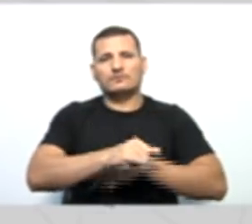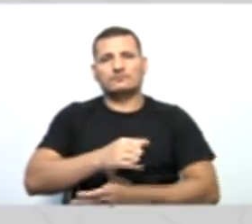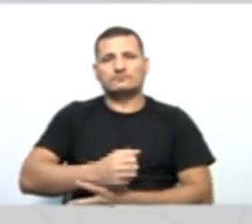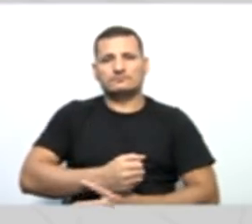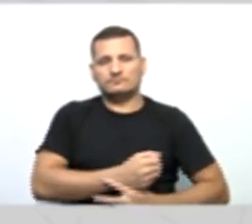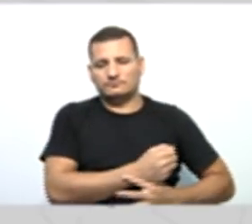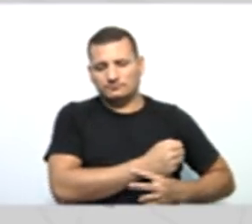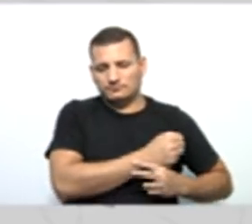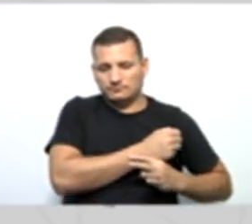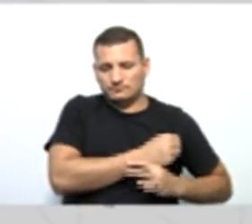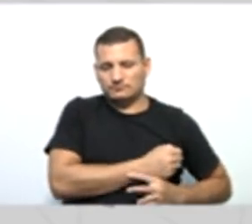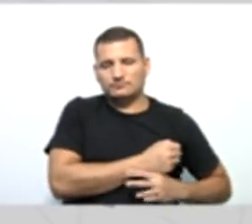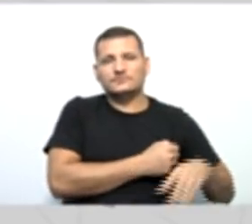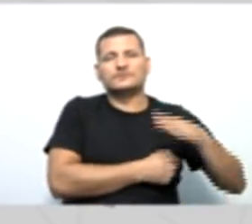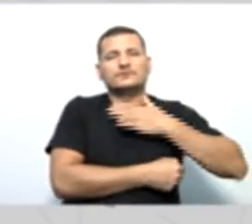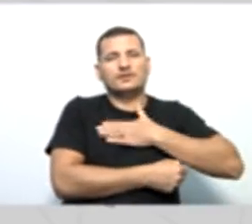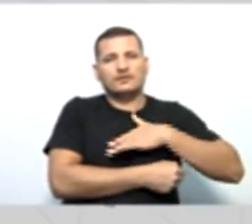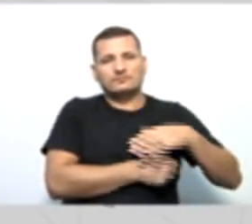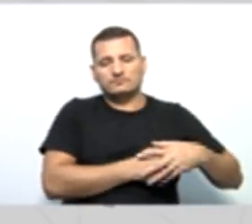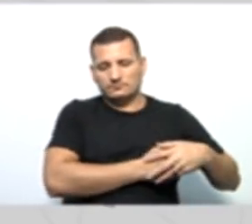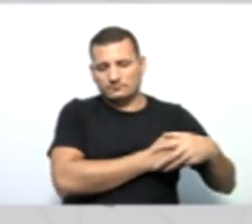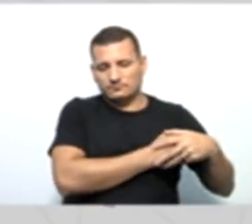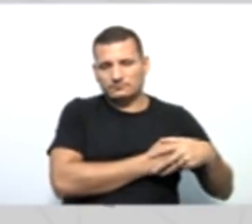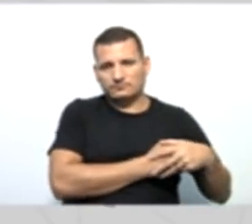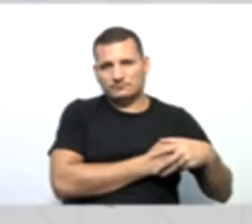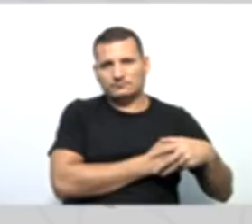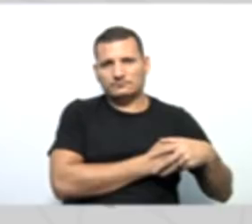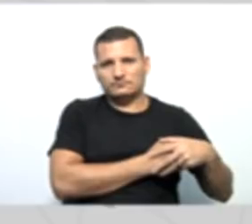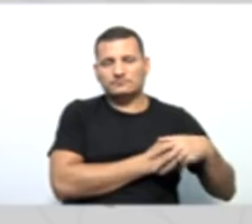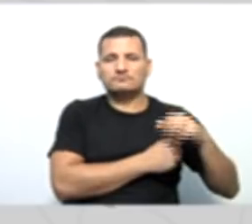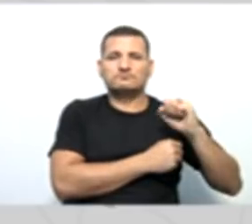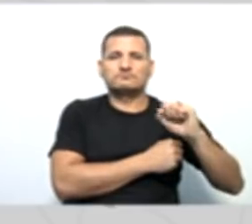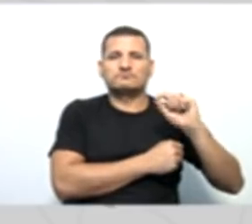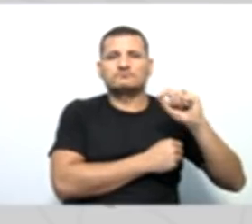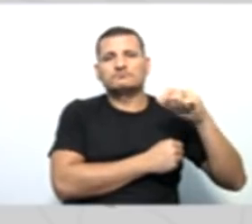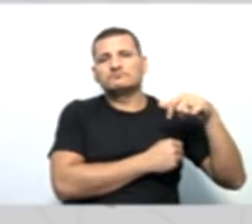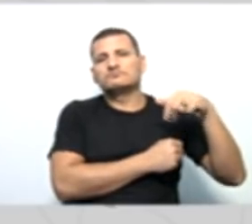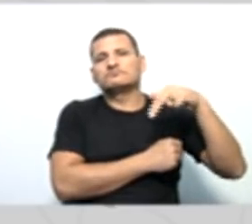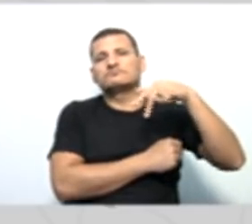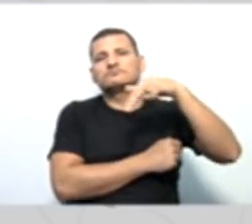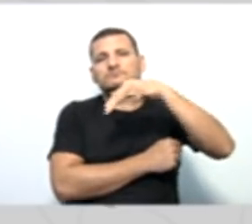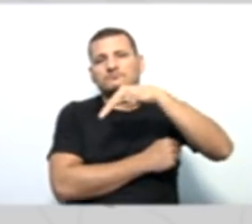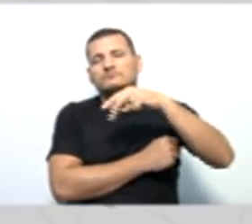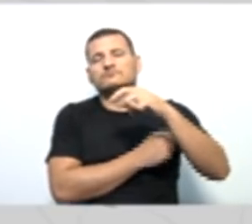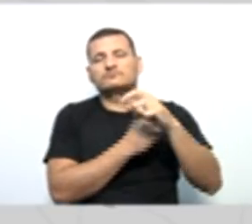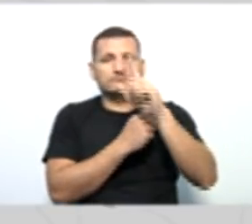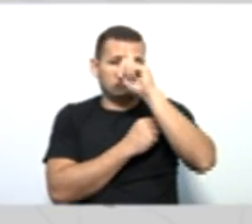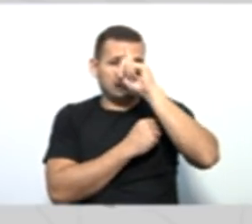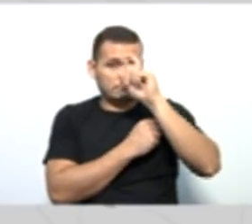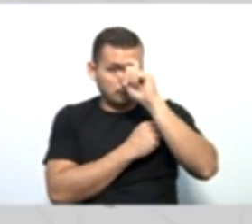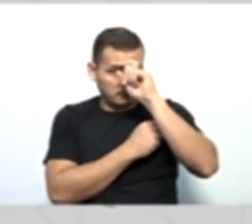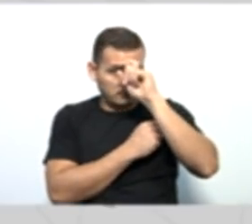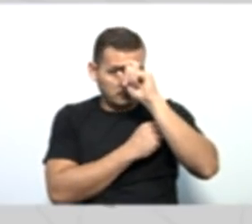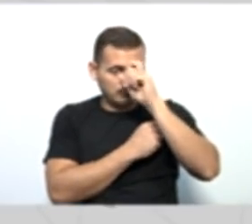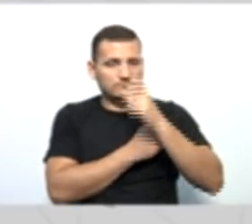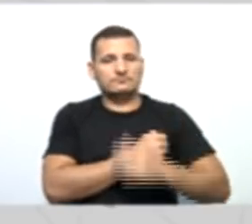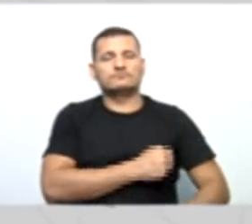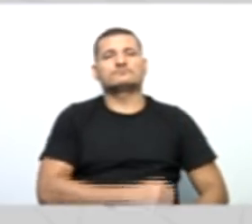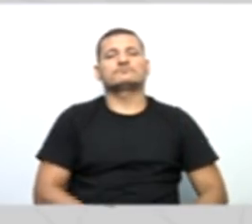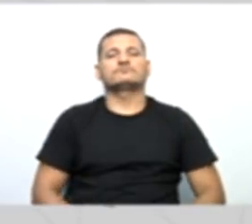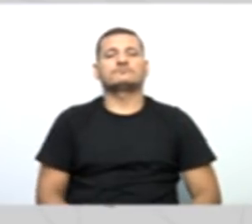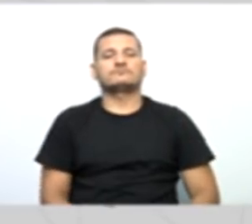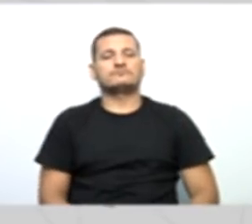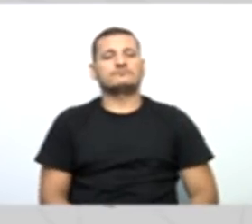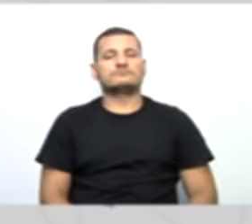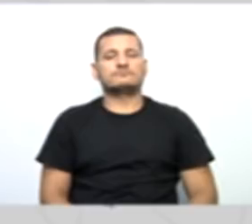vítima, para a pessoa que quebrou, ok? Para que ela possa ser levada até um local, um local